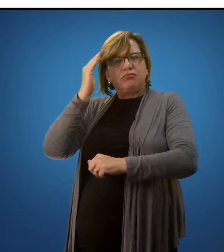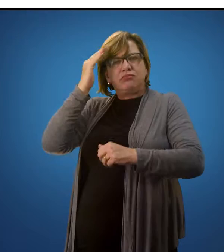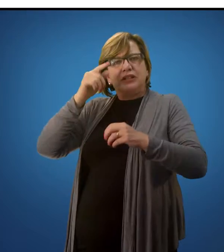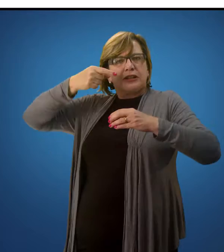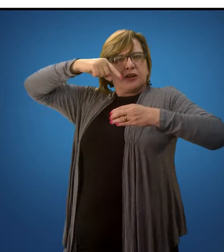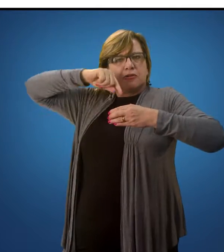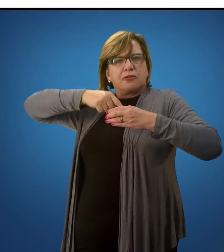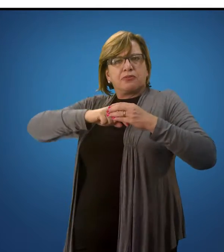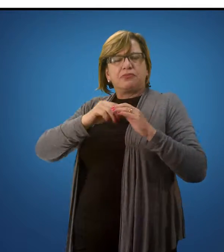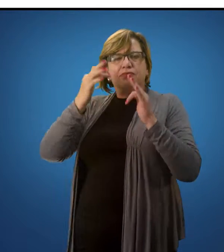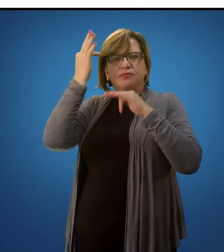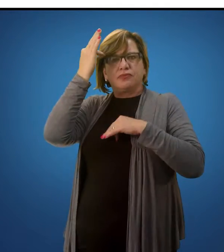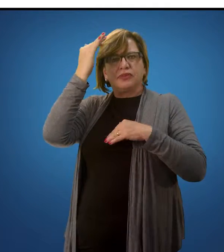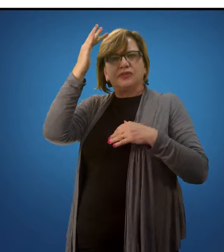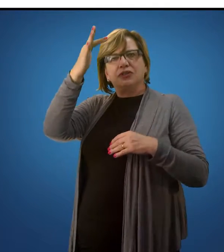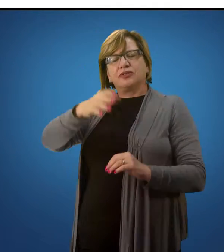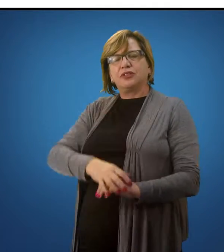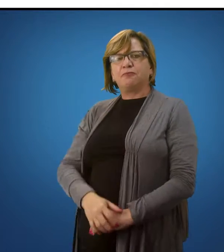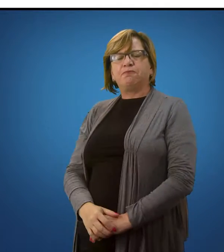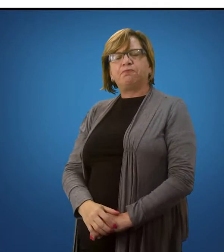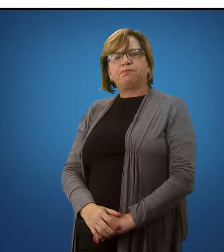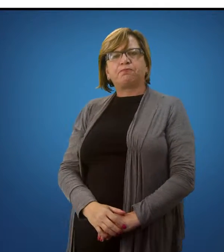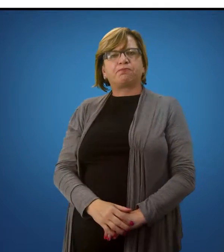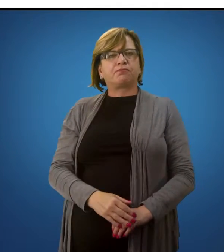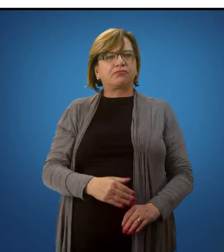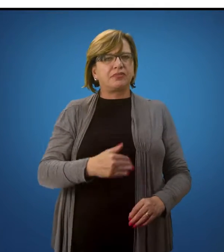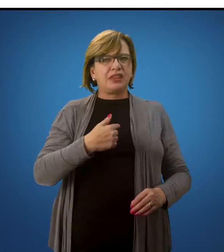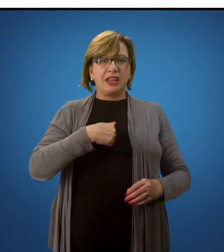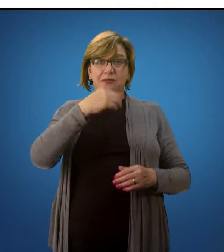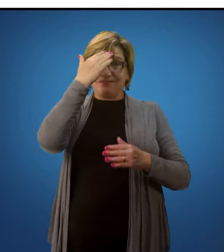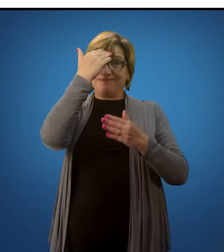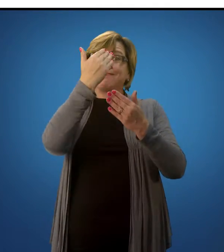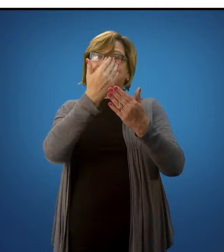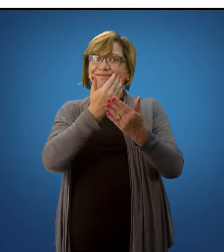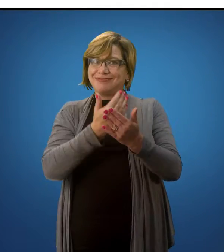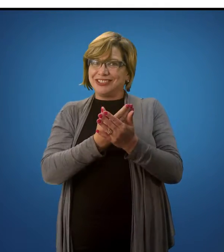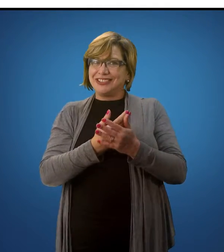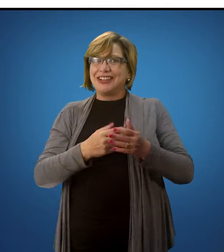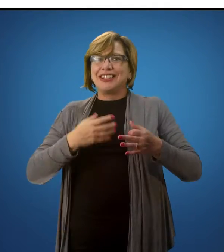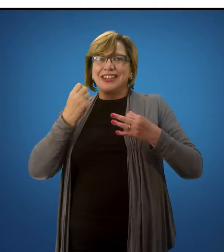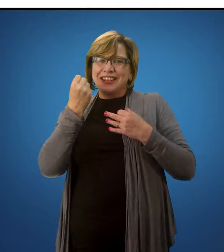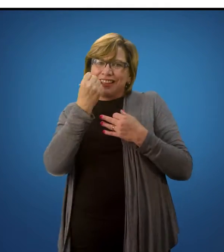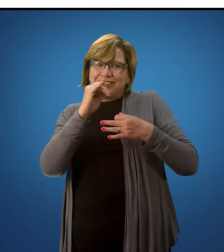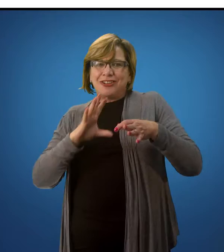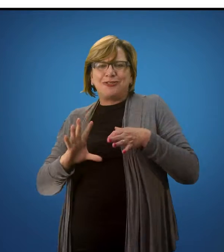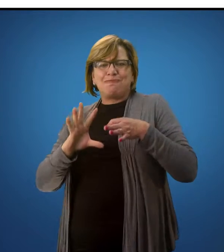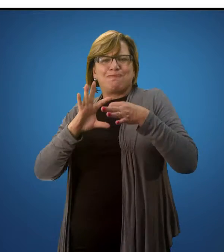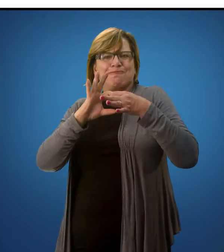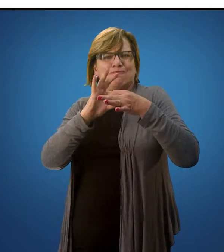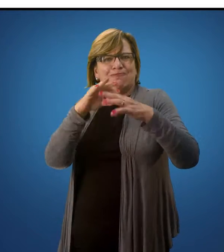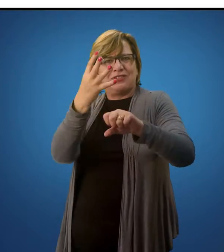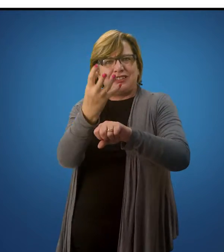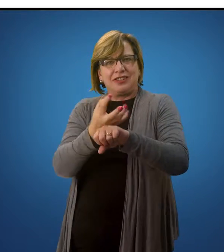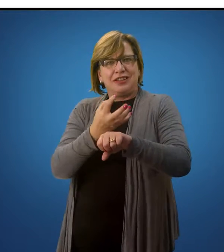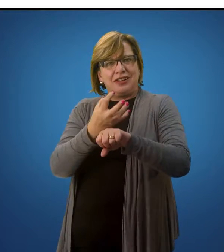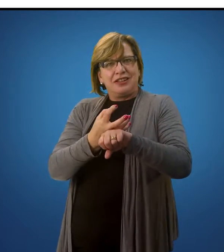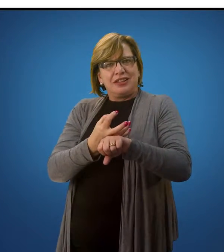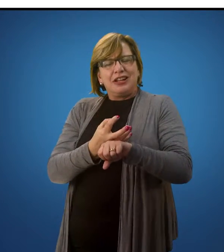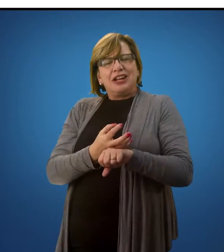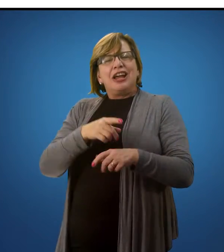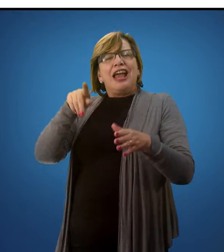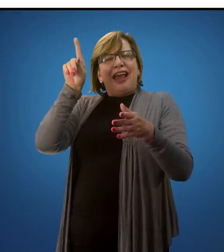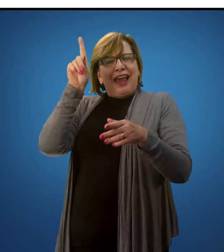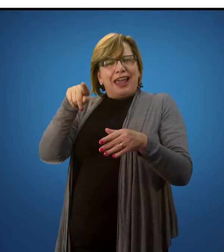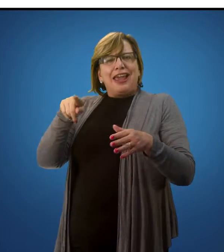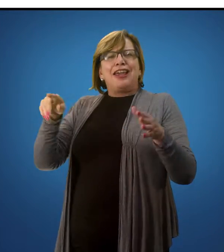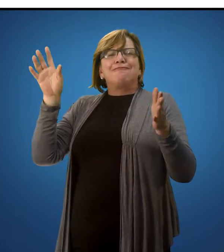bom veja rodrigo eu acredito que quando falamos em interdisciplinaridade nós estamos falando da própria disciplina da